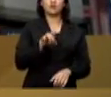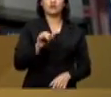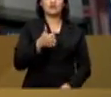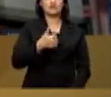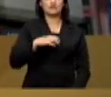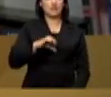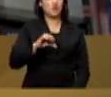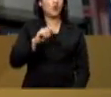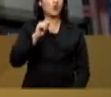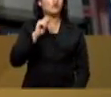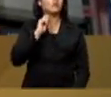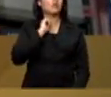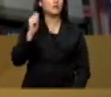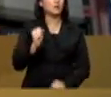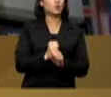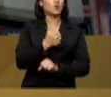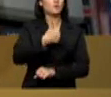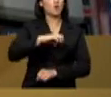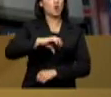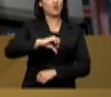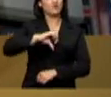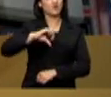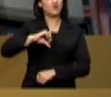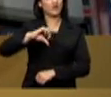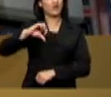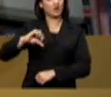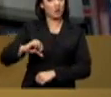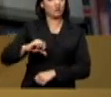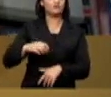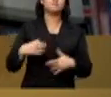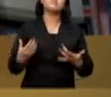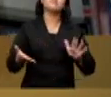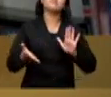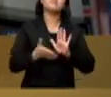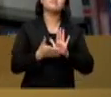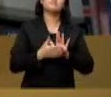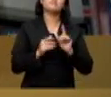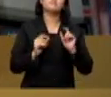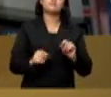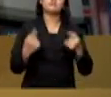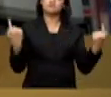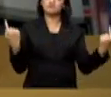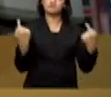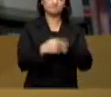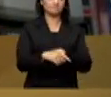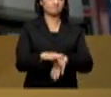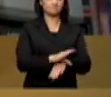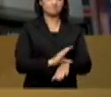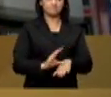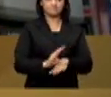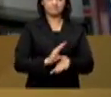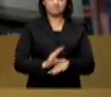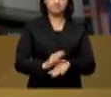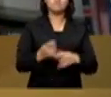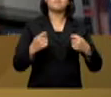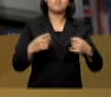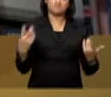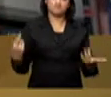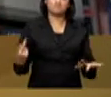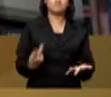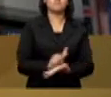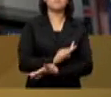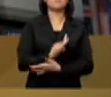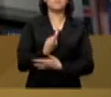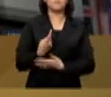de abril de 99, a proposta seria de que a declaração de inconstitucionalidade deve operar, neste